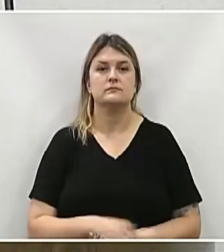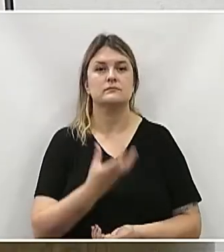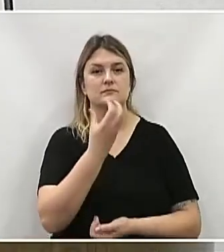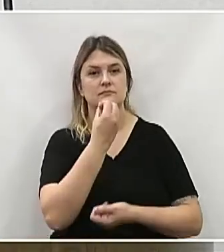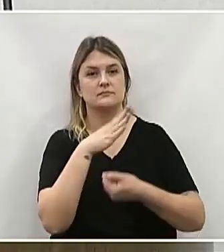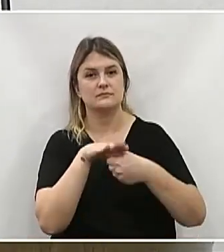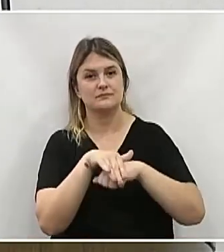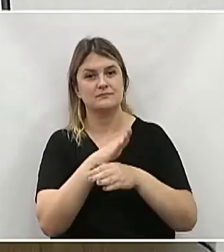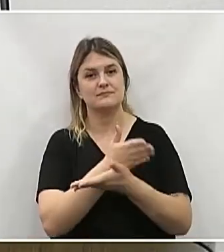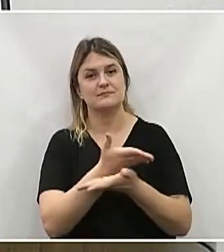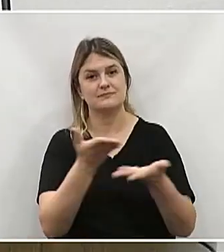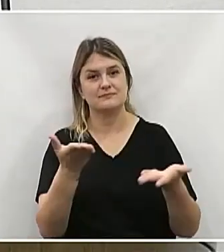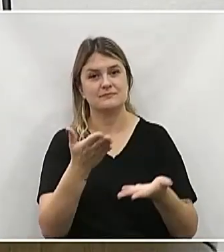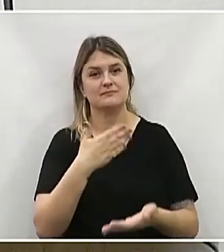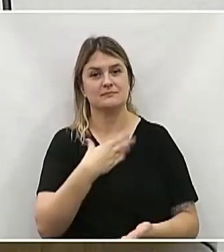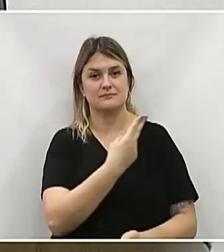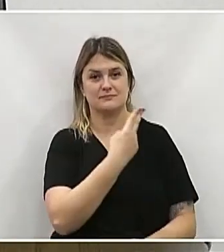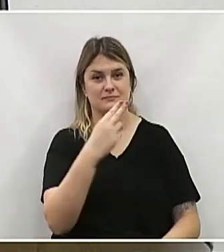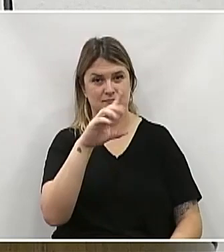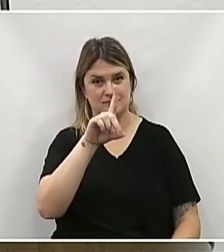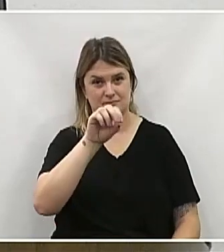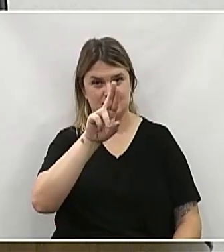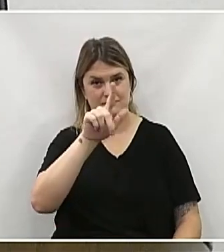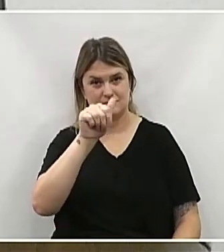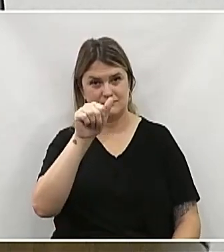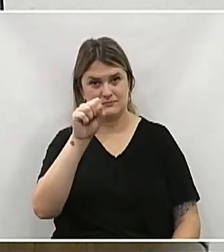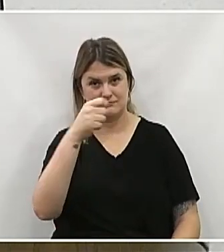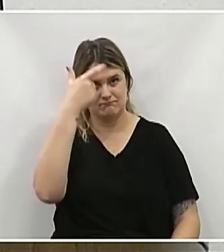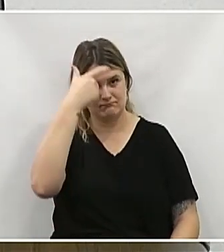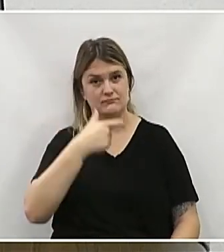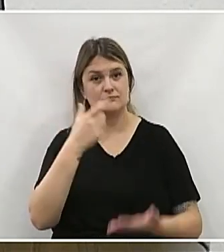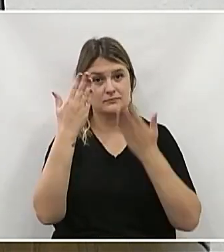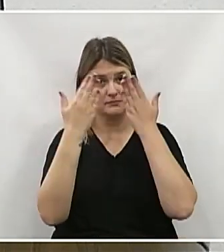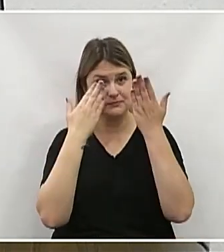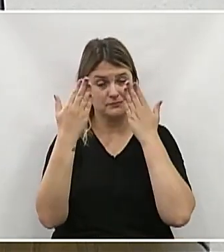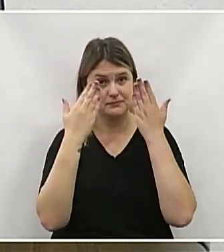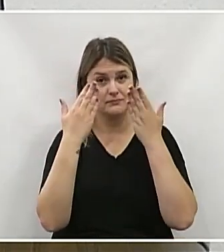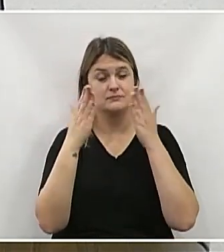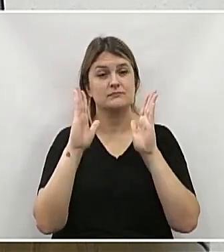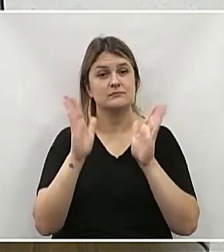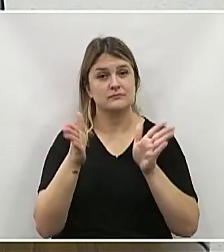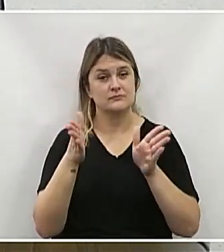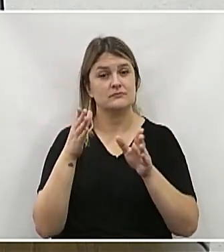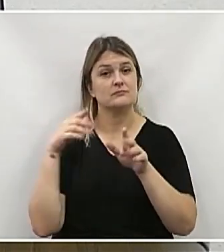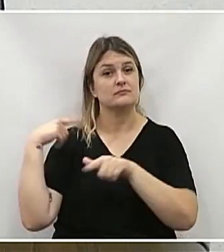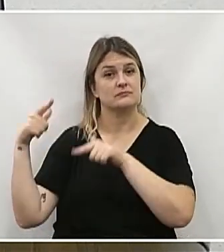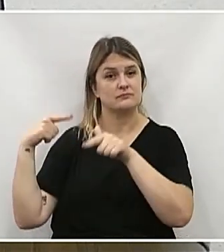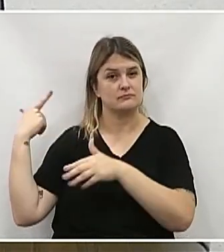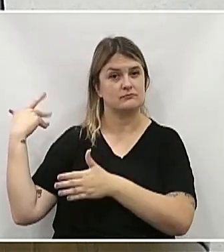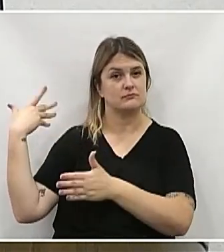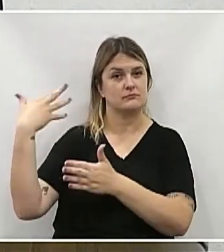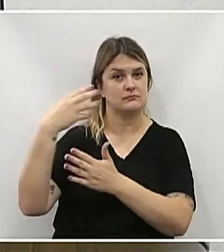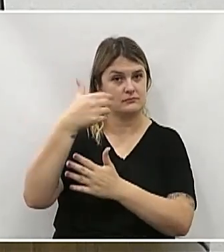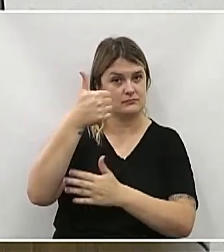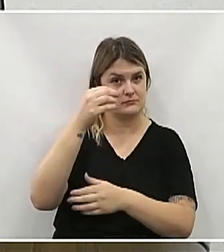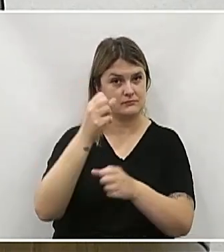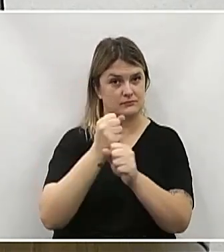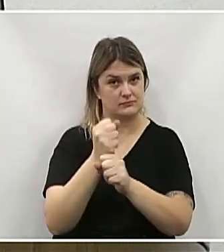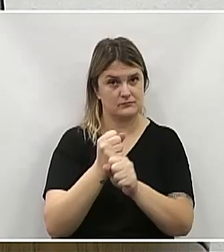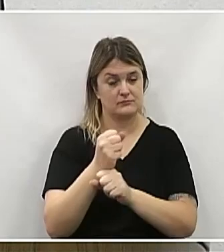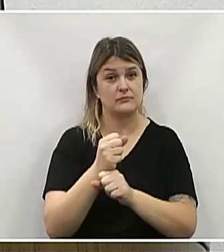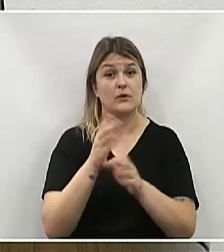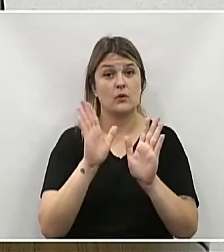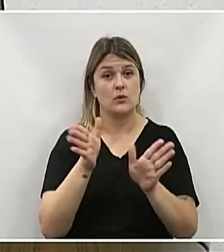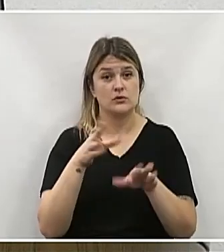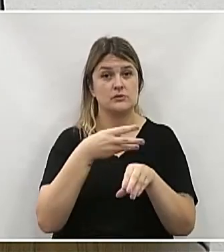Boa noite a todos meu nome é Douglas Borges eu sou psicólogo já há 10 anos e o que eu vim